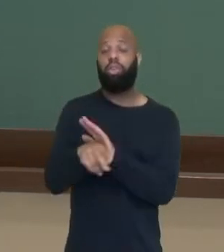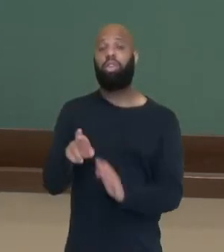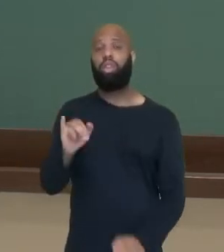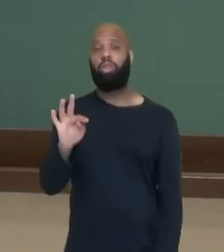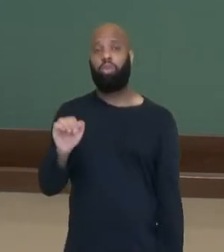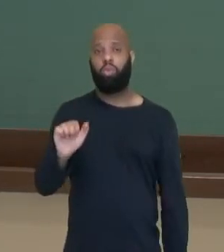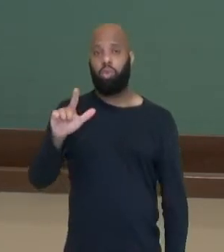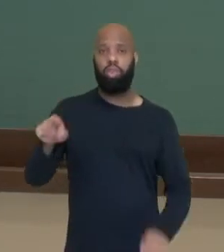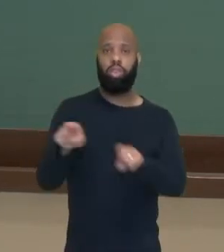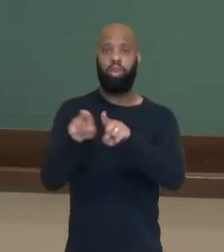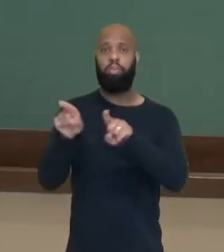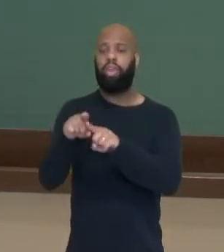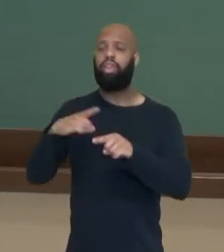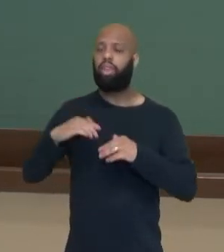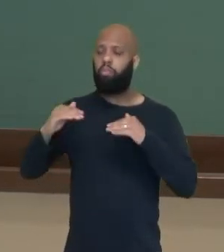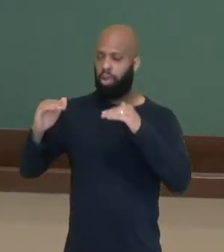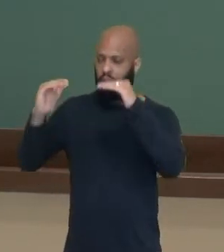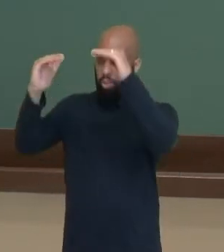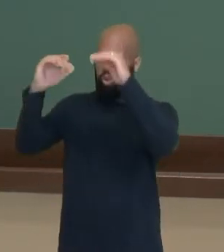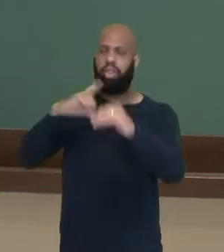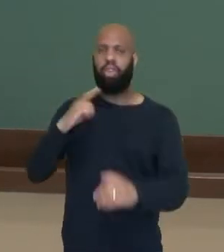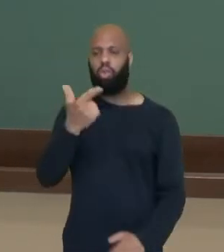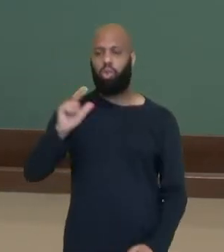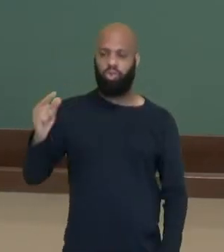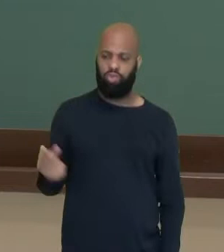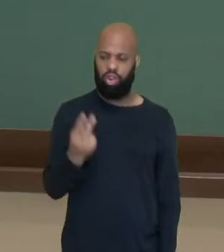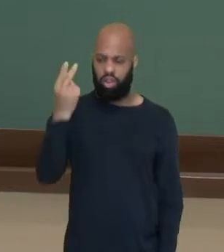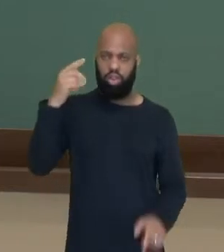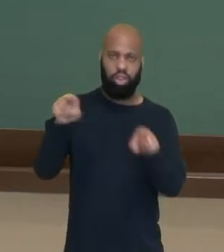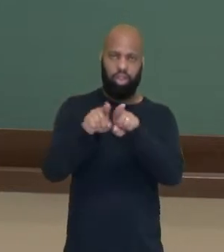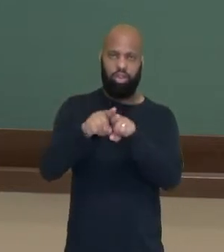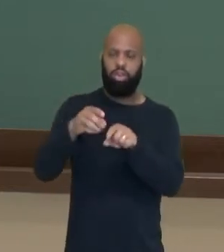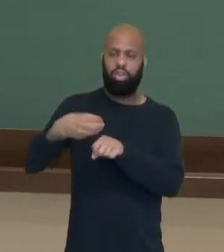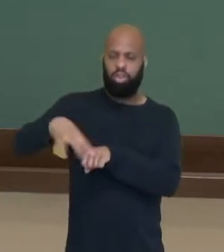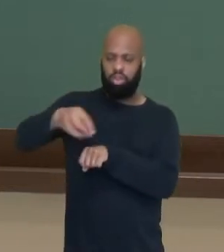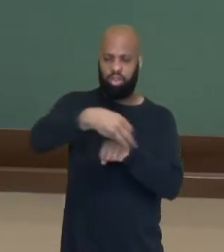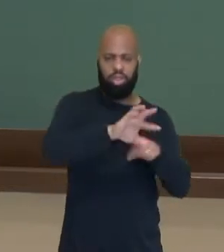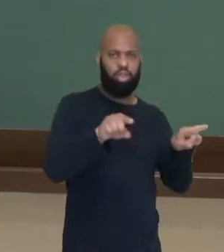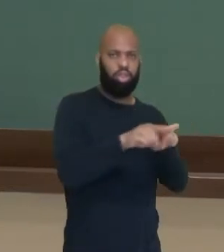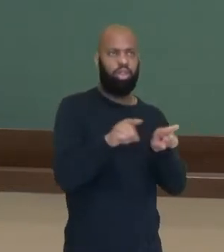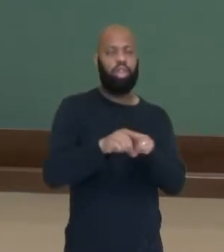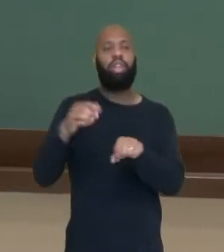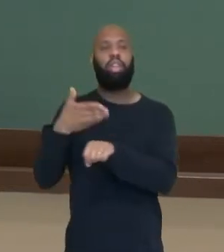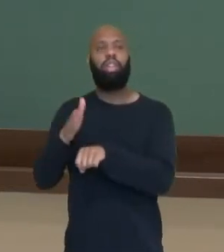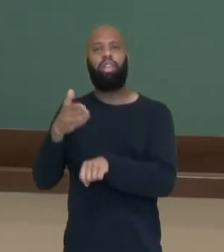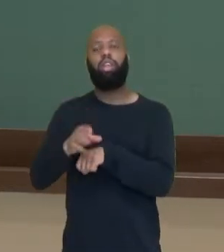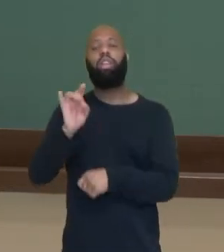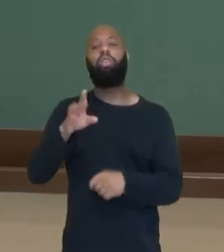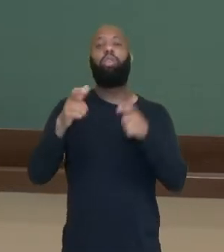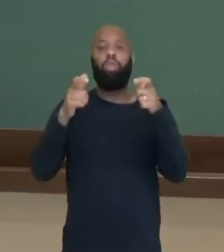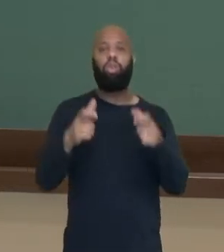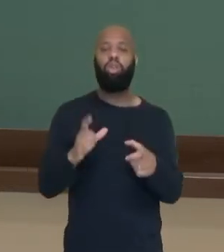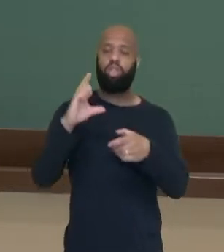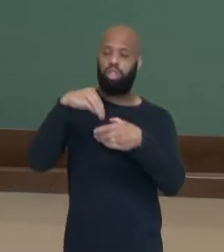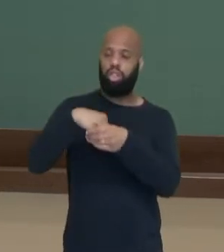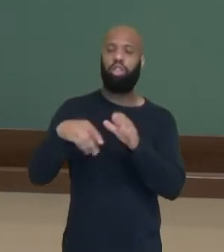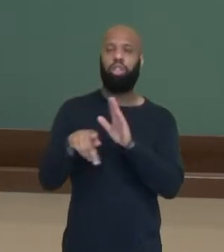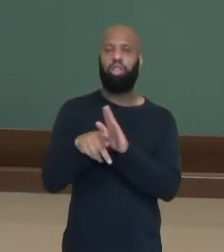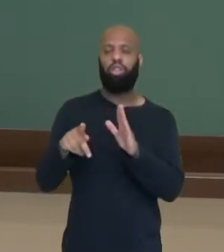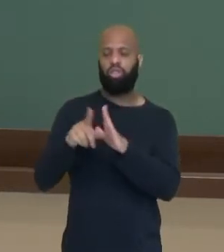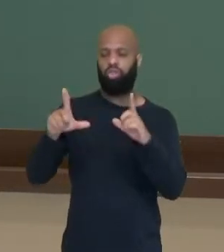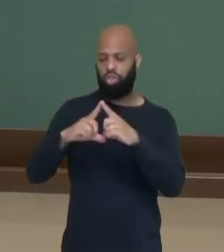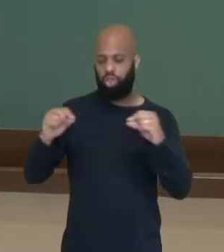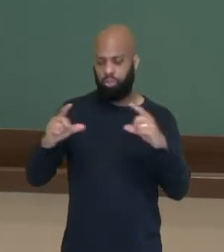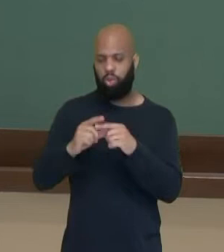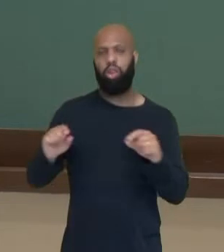da hierarquia e diversos outros valores que são transmitidos, ele é praticado somente dentro do Japão e